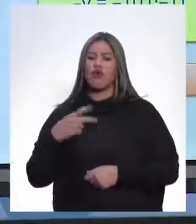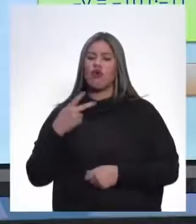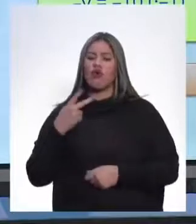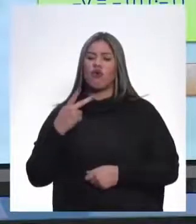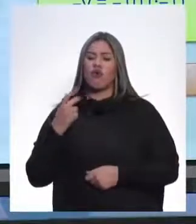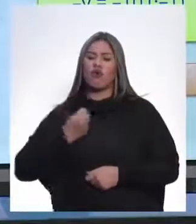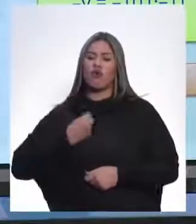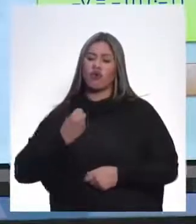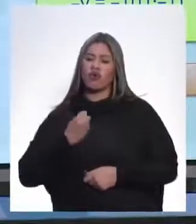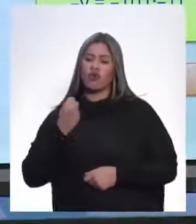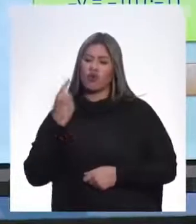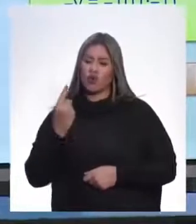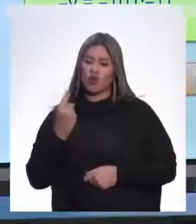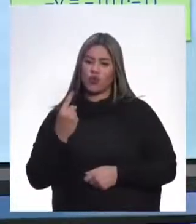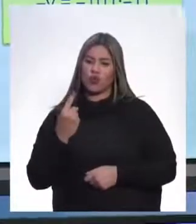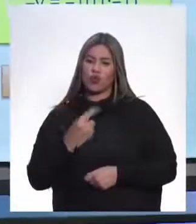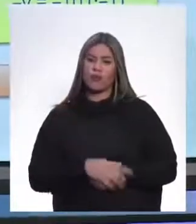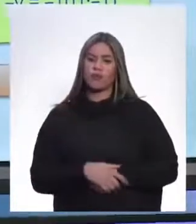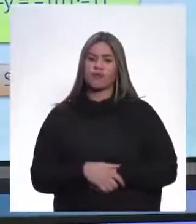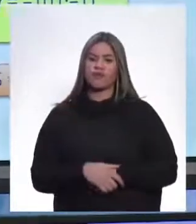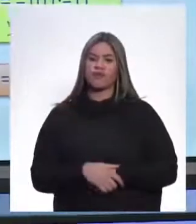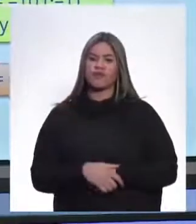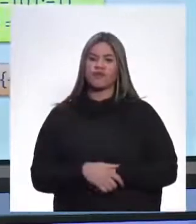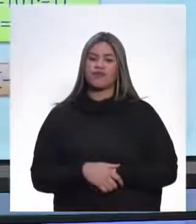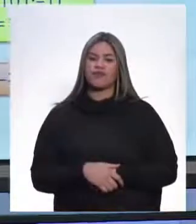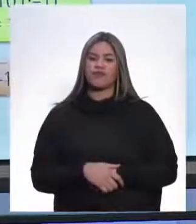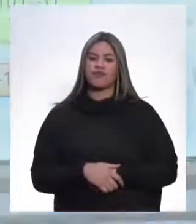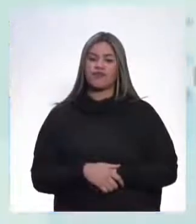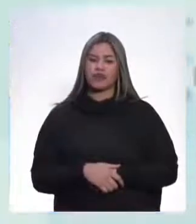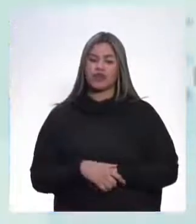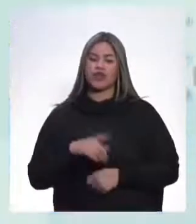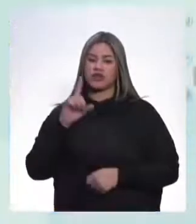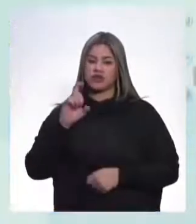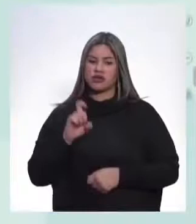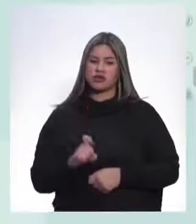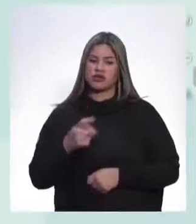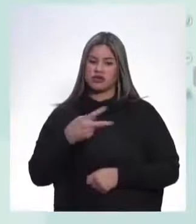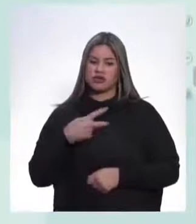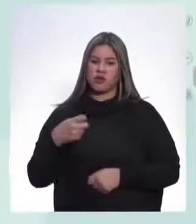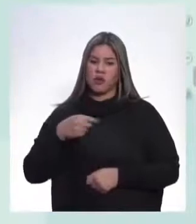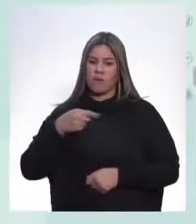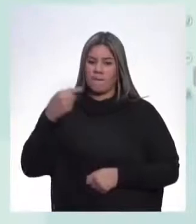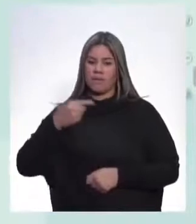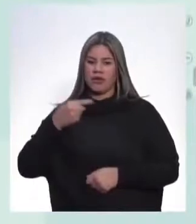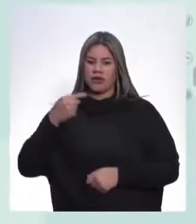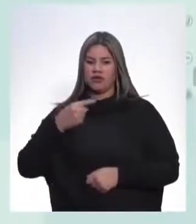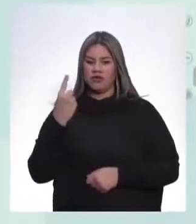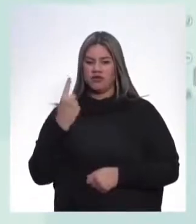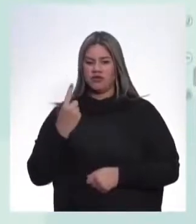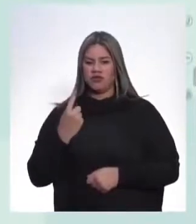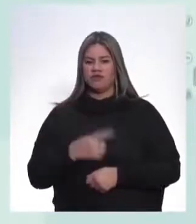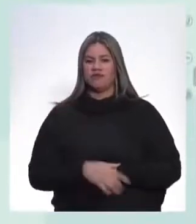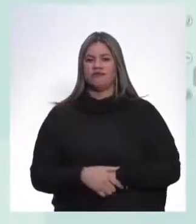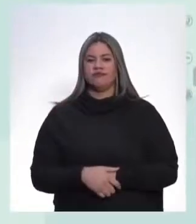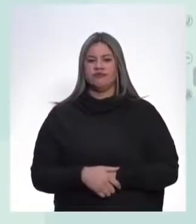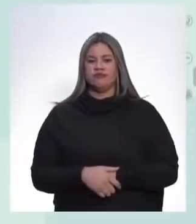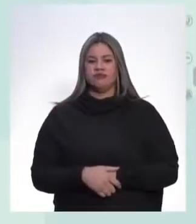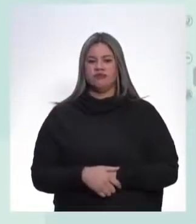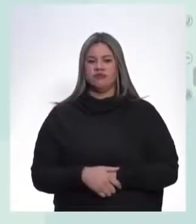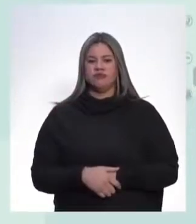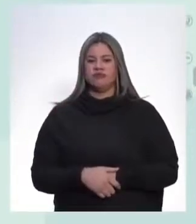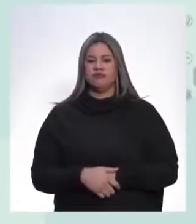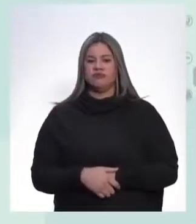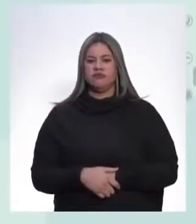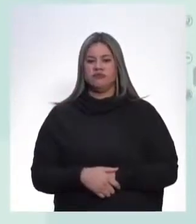das incógnitas? Eu dei o valor de uma. X igual a menos 1. Então, o que eu